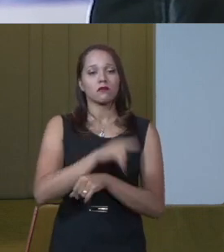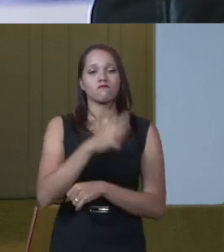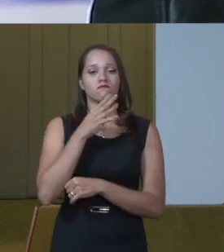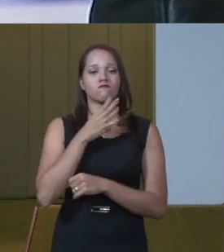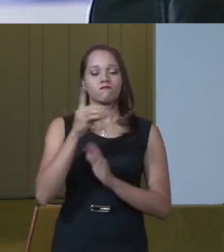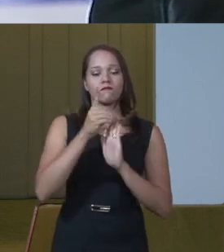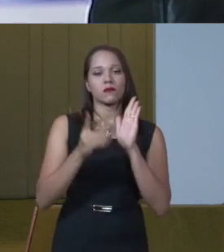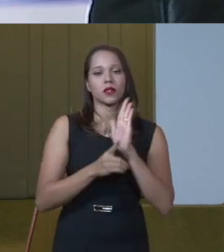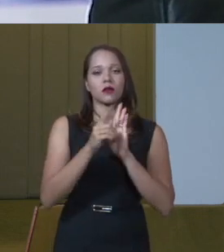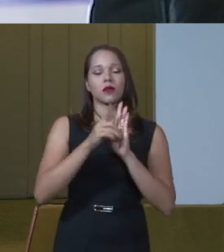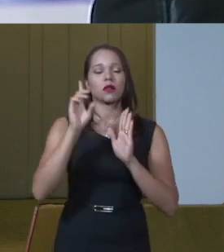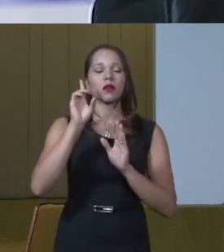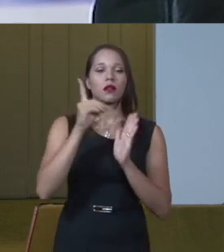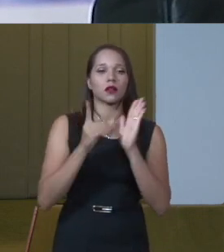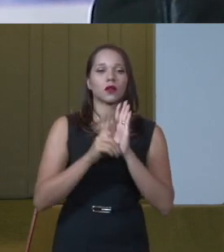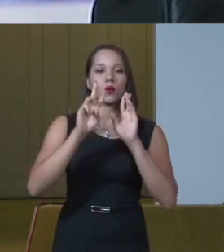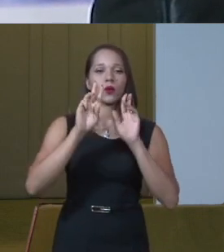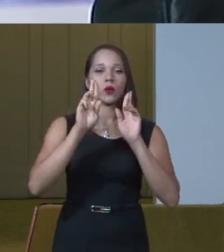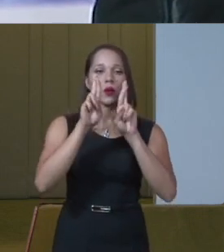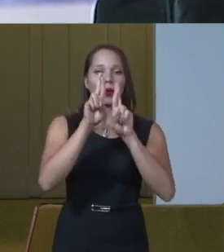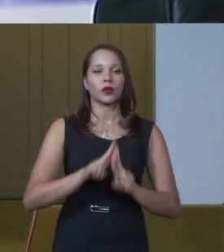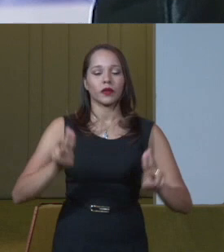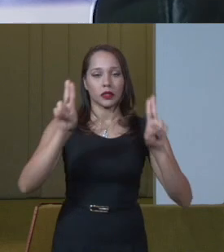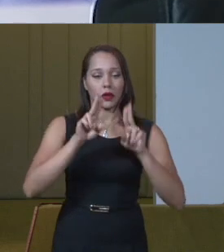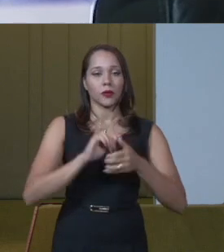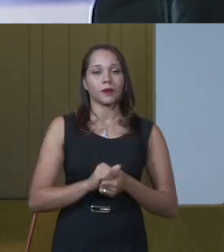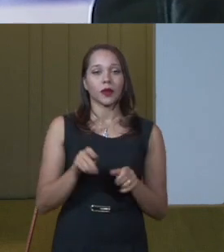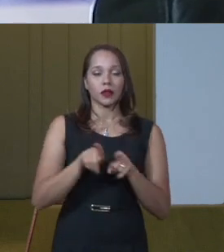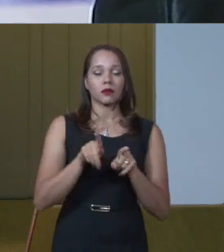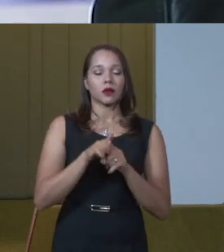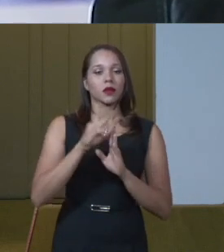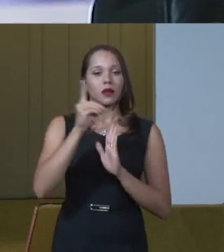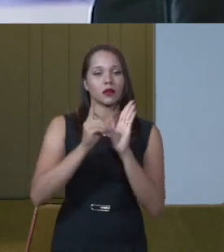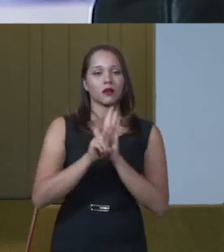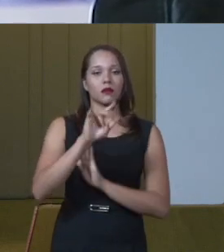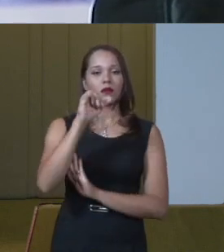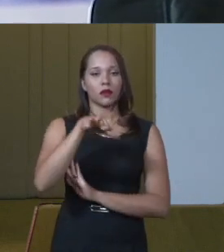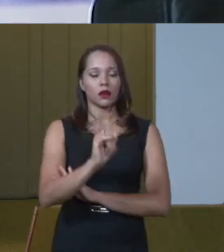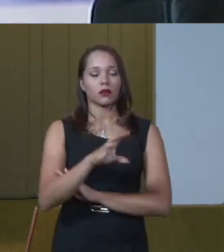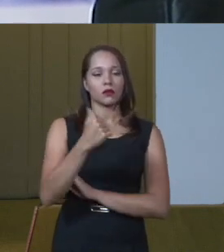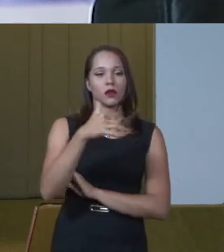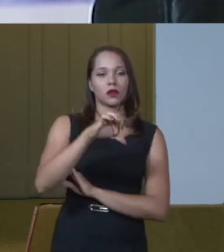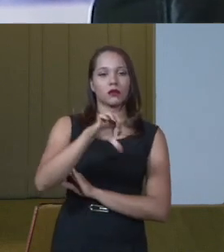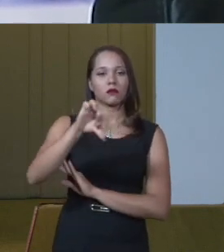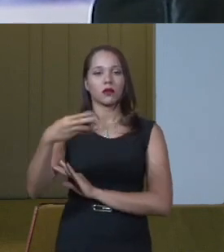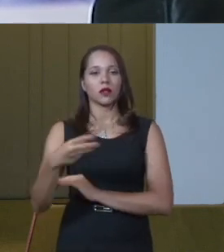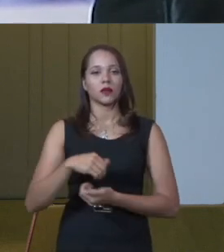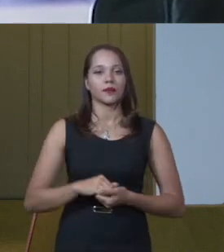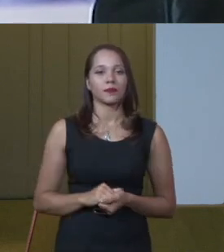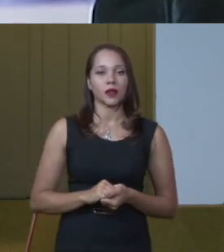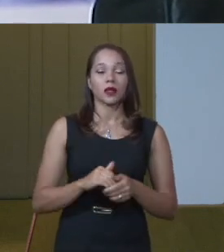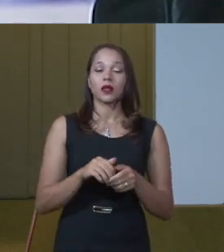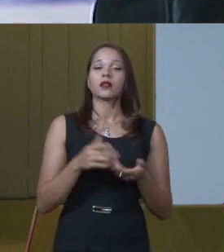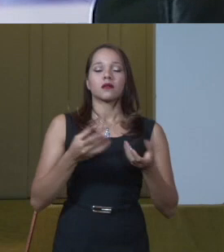de 1948, e pelo consenso da Declaração de Viena, de 1993. Reafirmo aqui, portanto, o